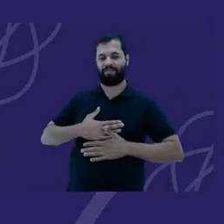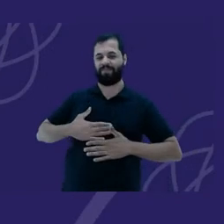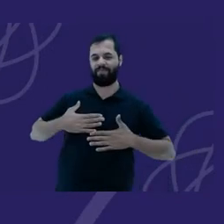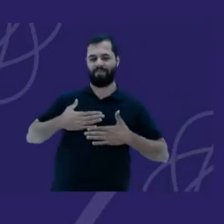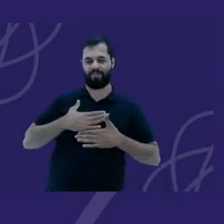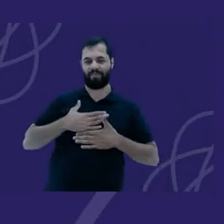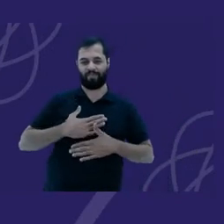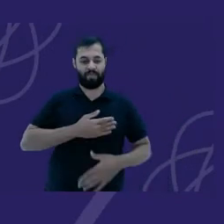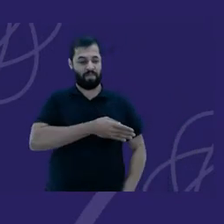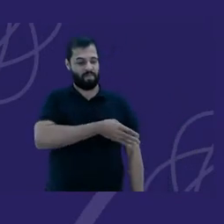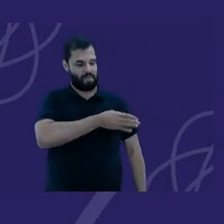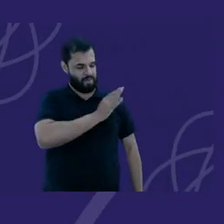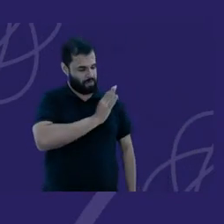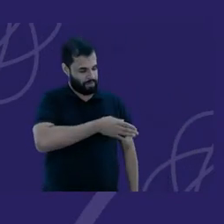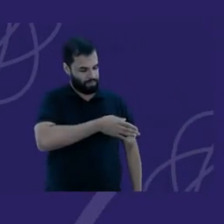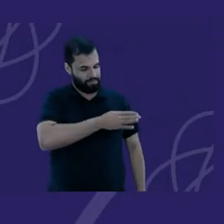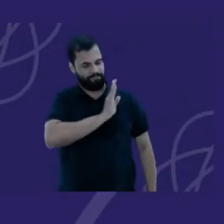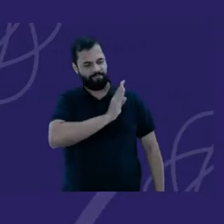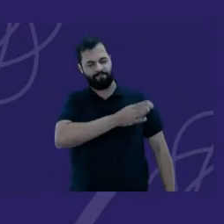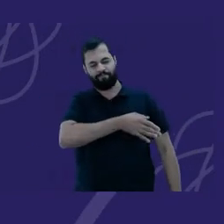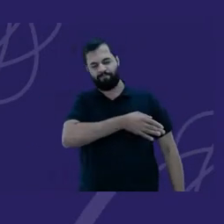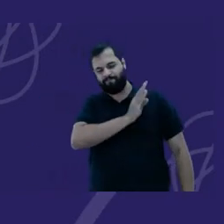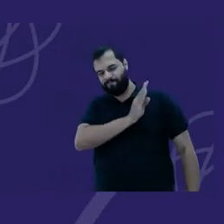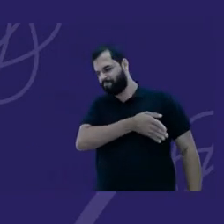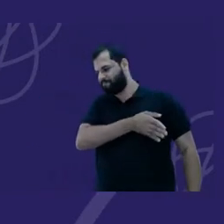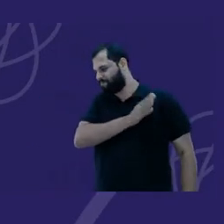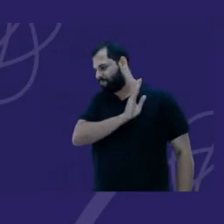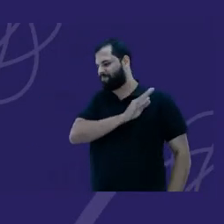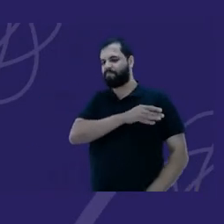meu coração,